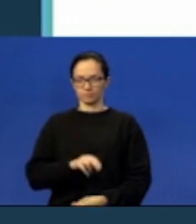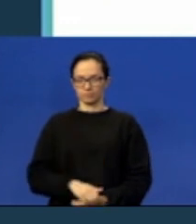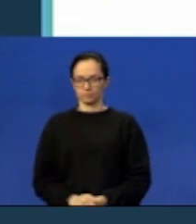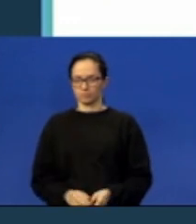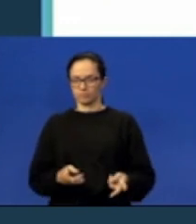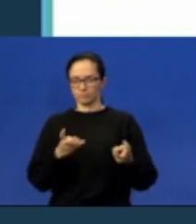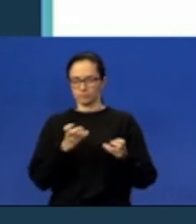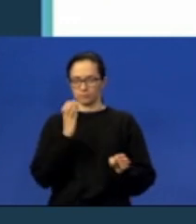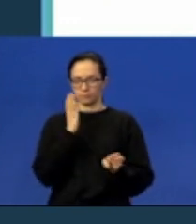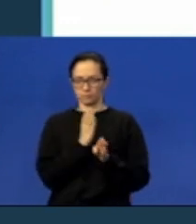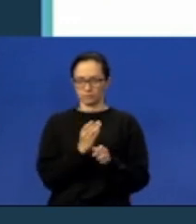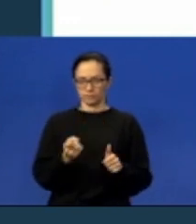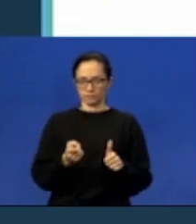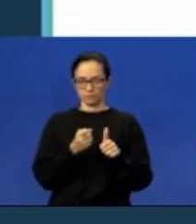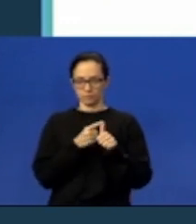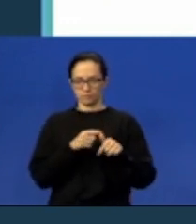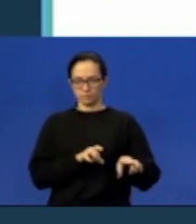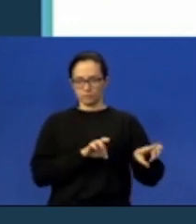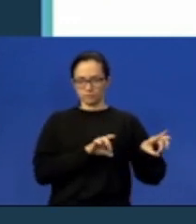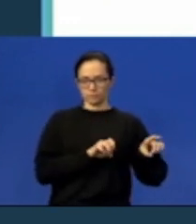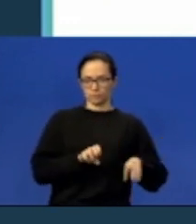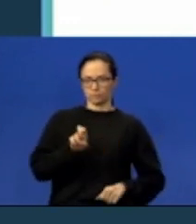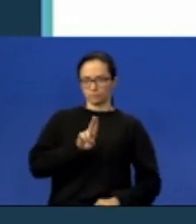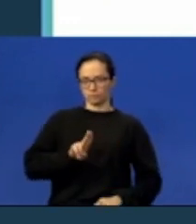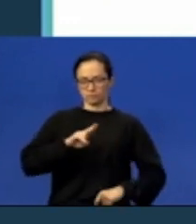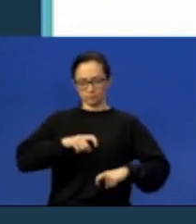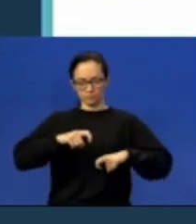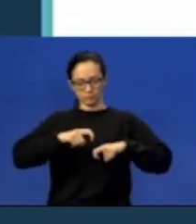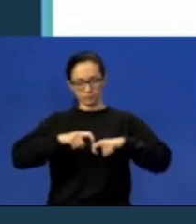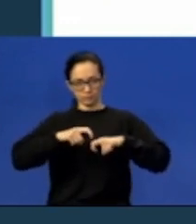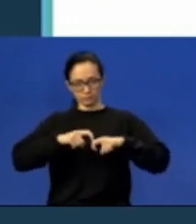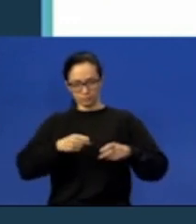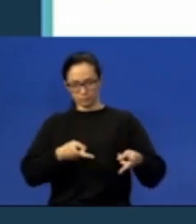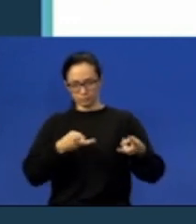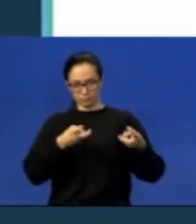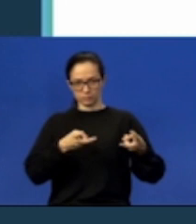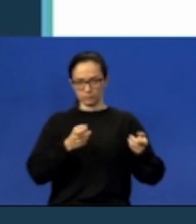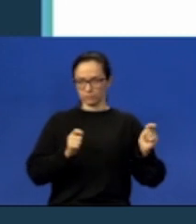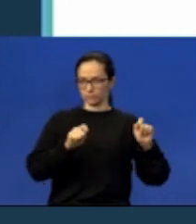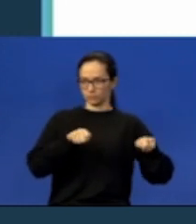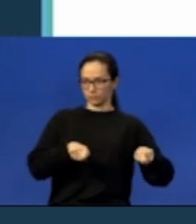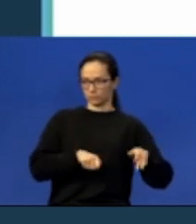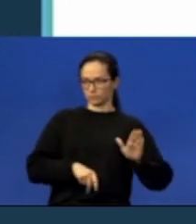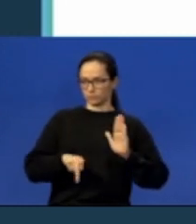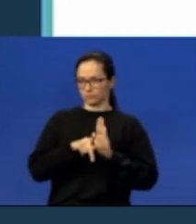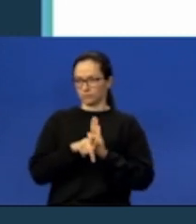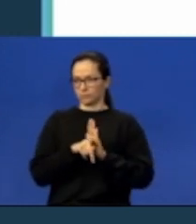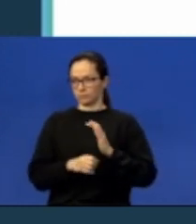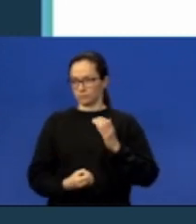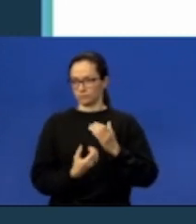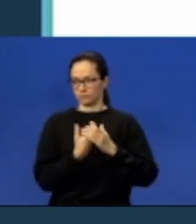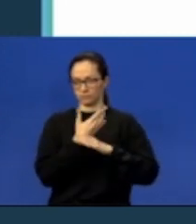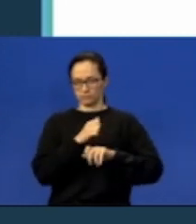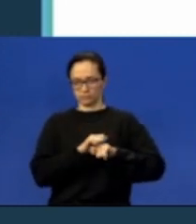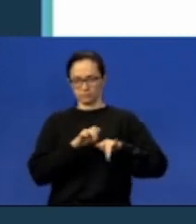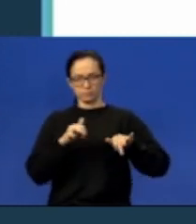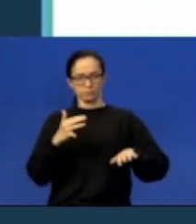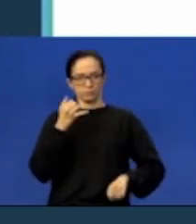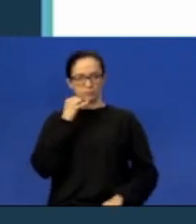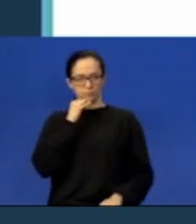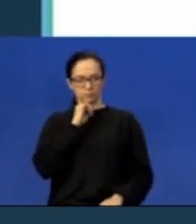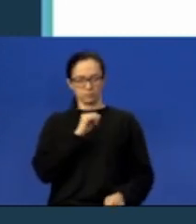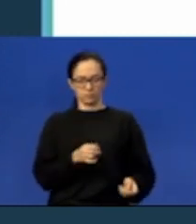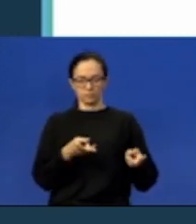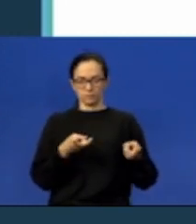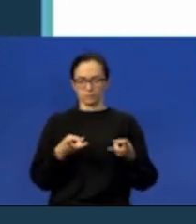sido a primeira técnica usada na medicina. E esses raios-x eles são produzidos ao se liberar energia no choque de elétrons de